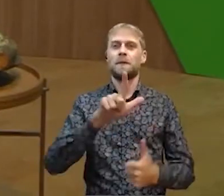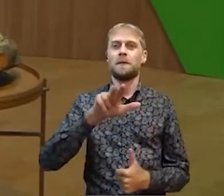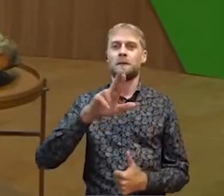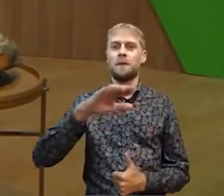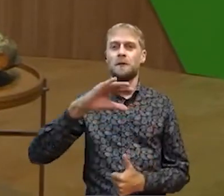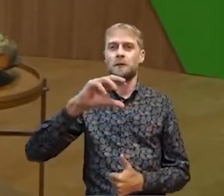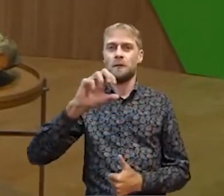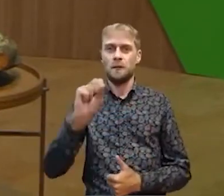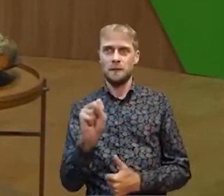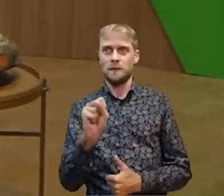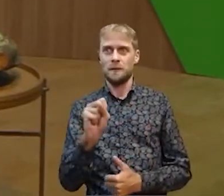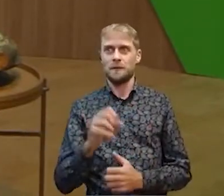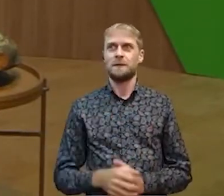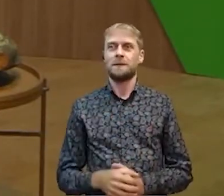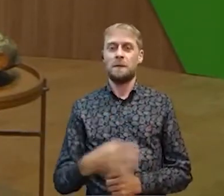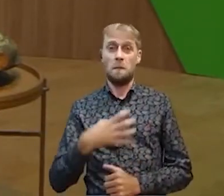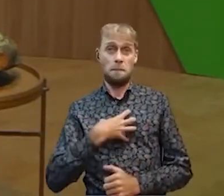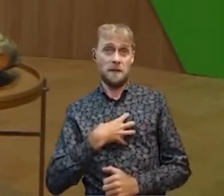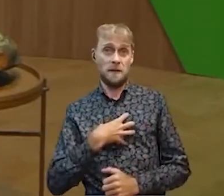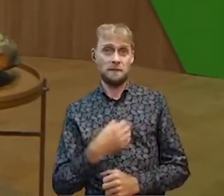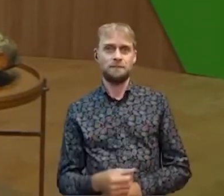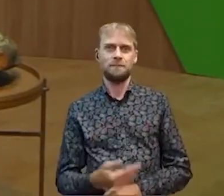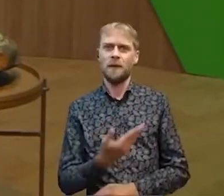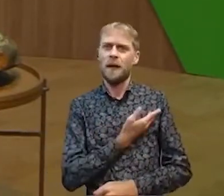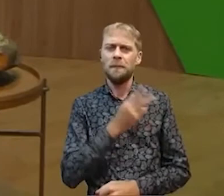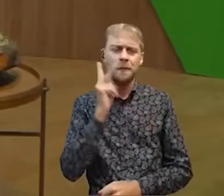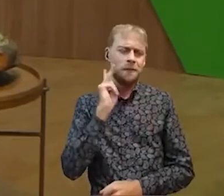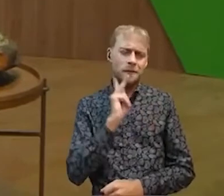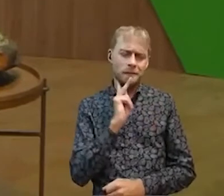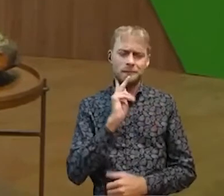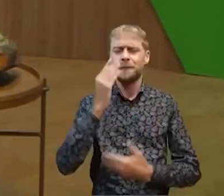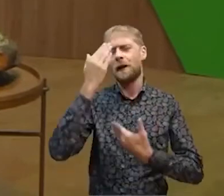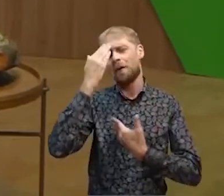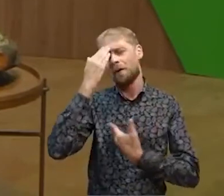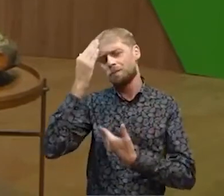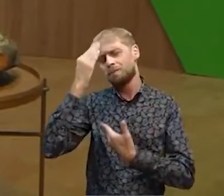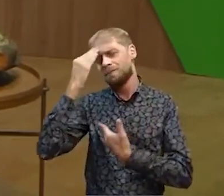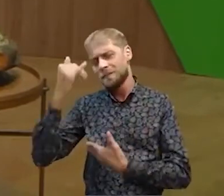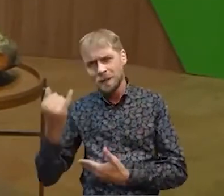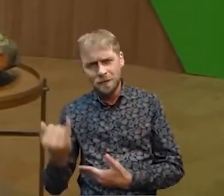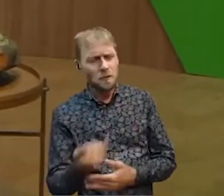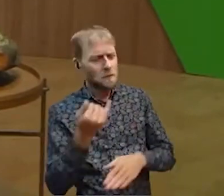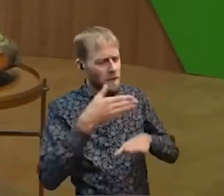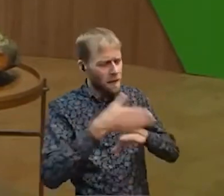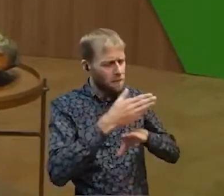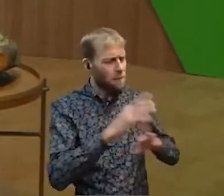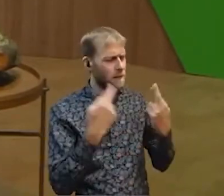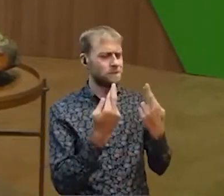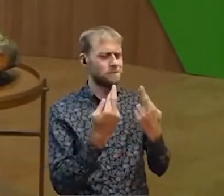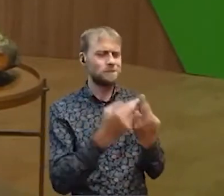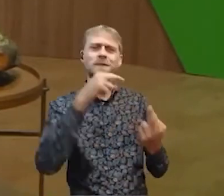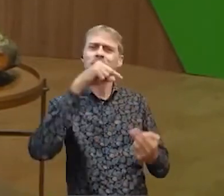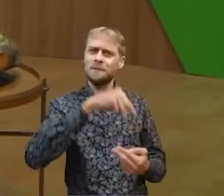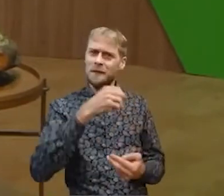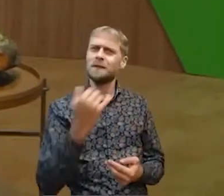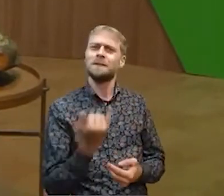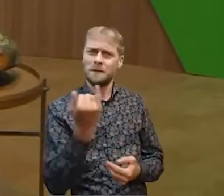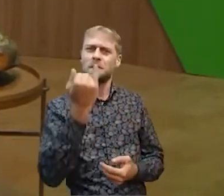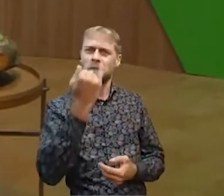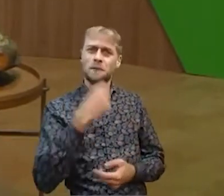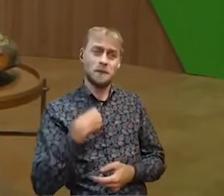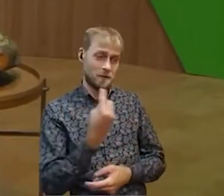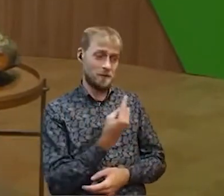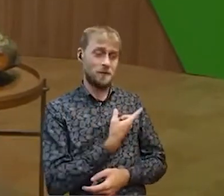Meu amigo César, eu só tenho a agradecer a oportunidade de estar participando de uma reunião como essa, e é muito importante para a gente aqui